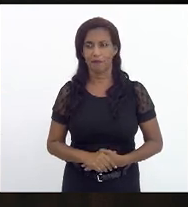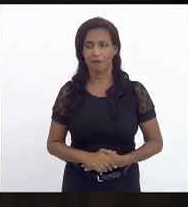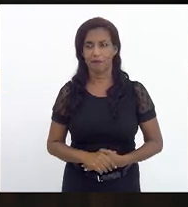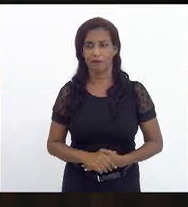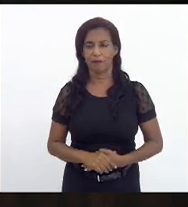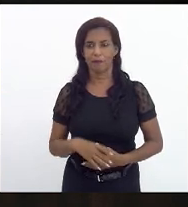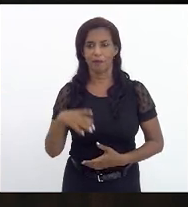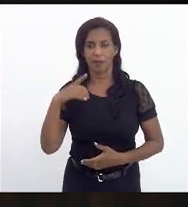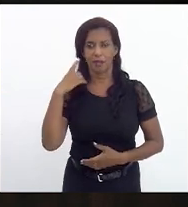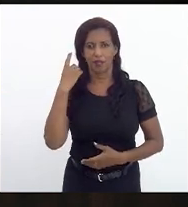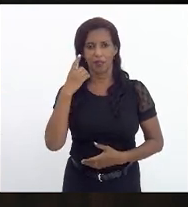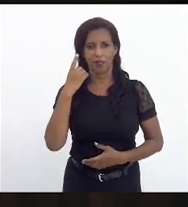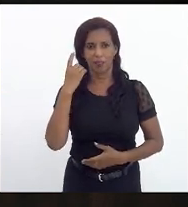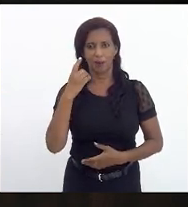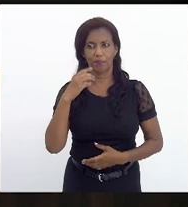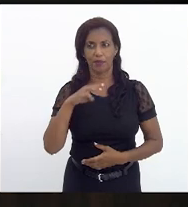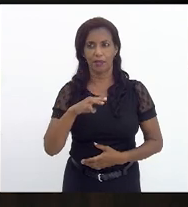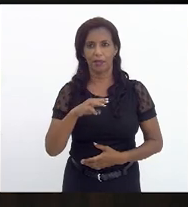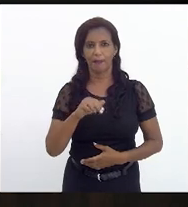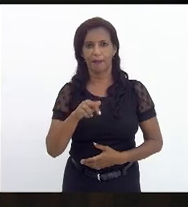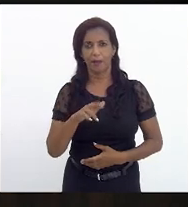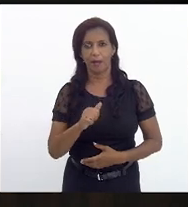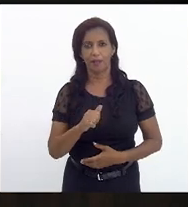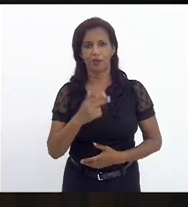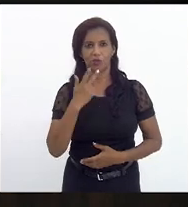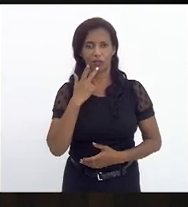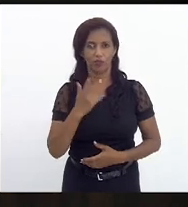Deputada Marta, foi a primeira que eu falei.